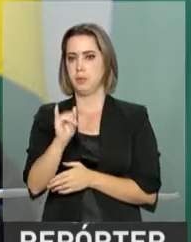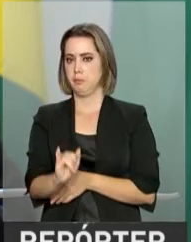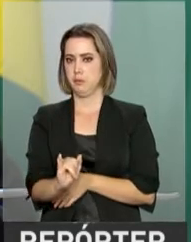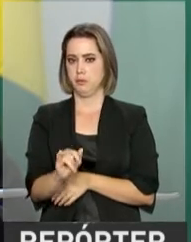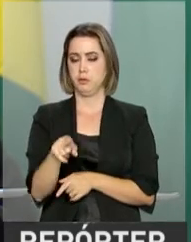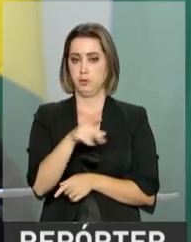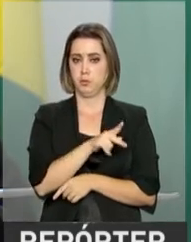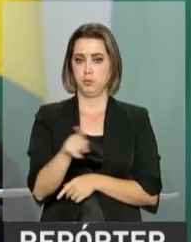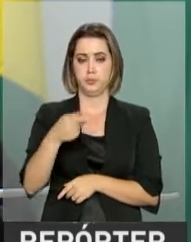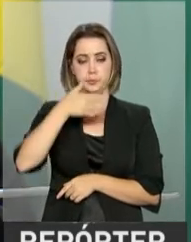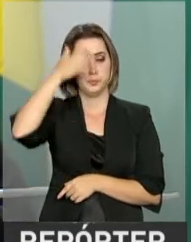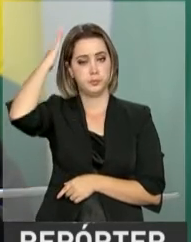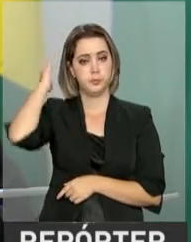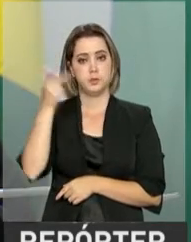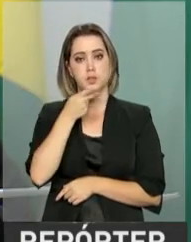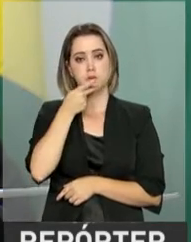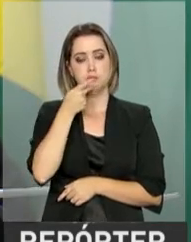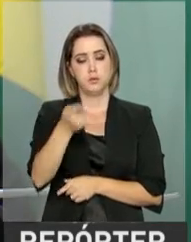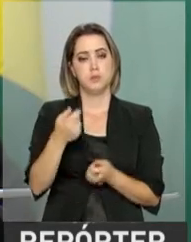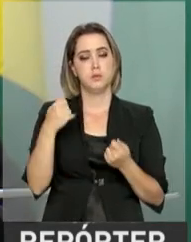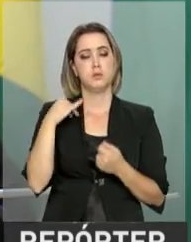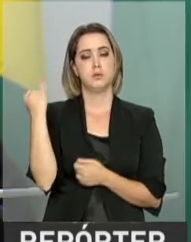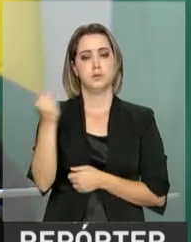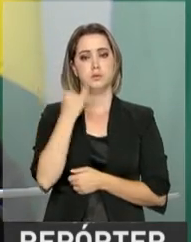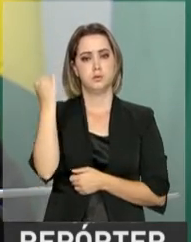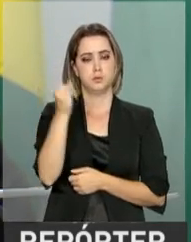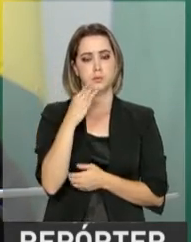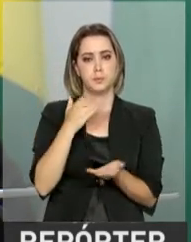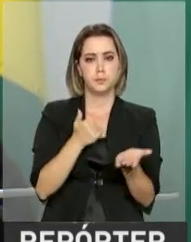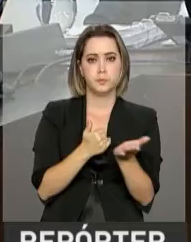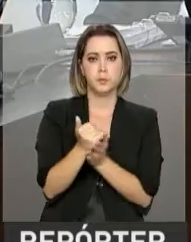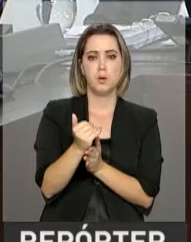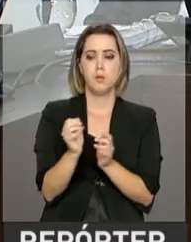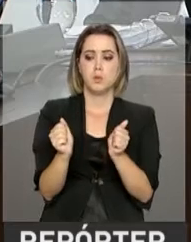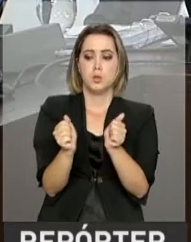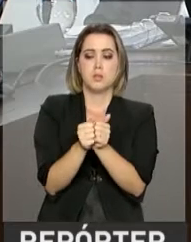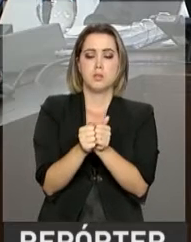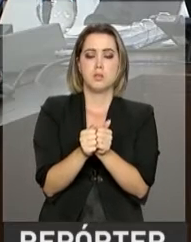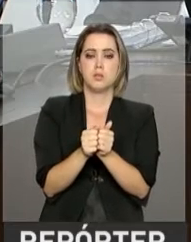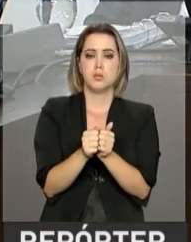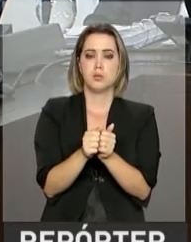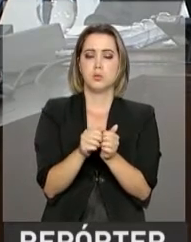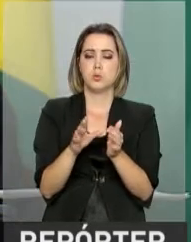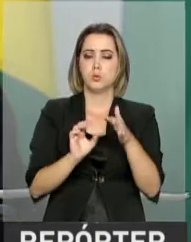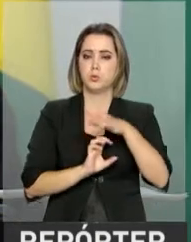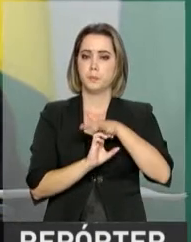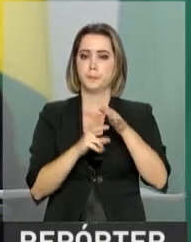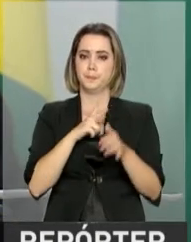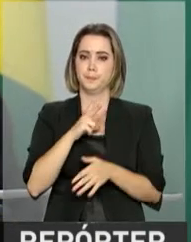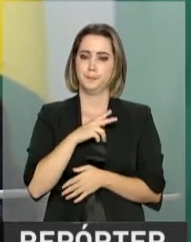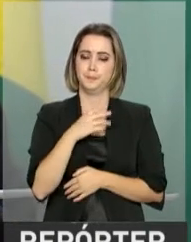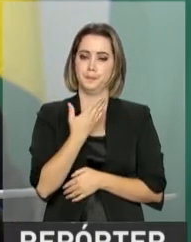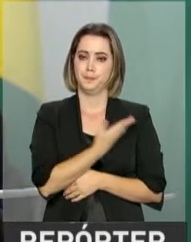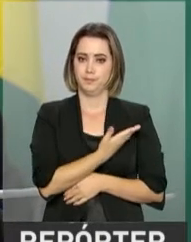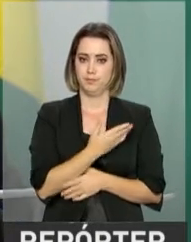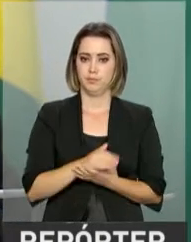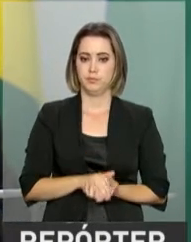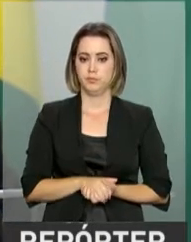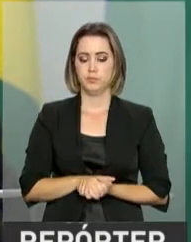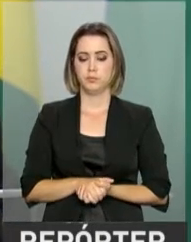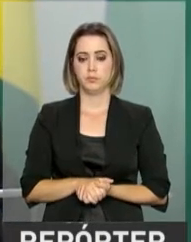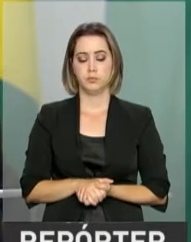o presidente Michel Temer reafirmou a importância da iniciativa privada para o desenvolvimento do país. Serão